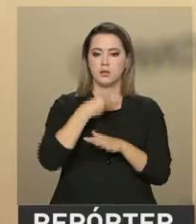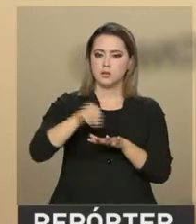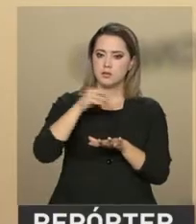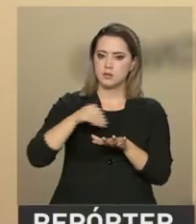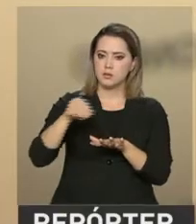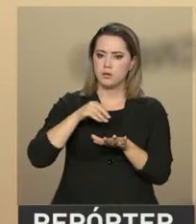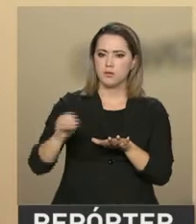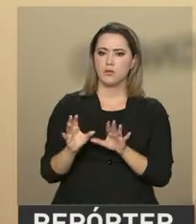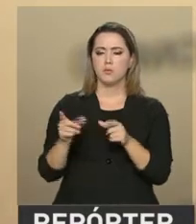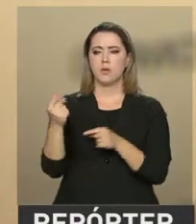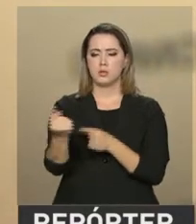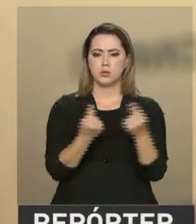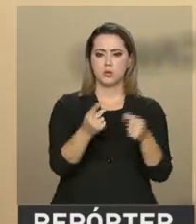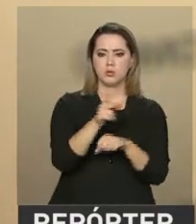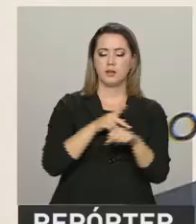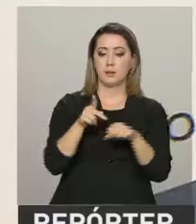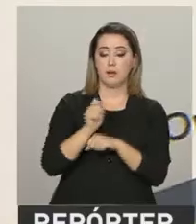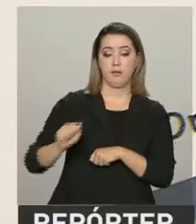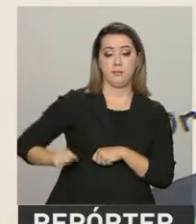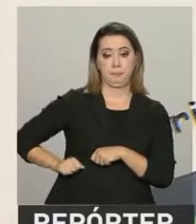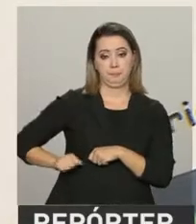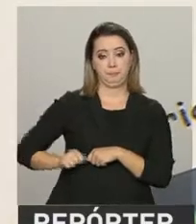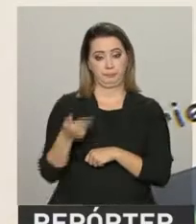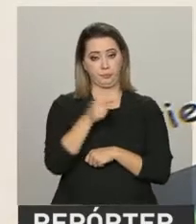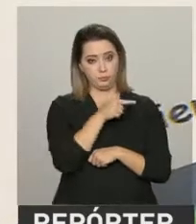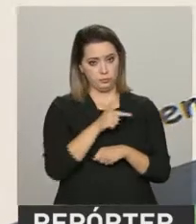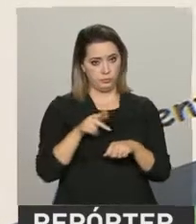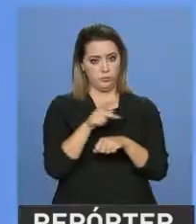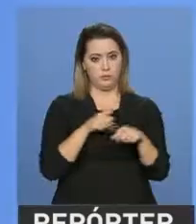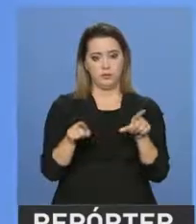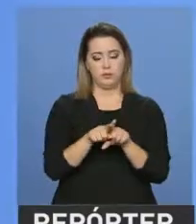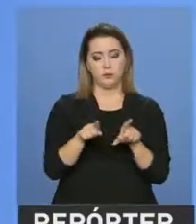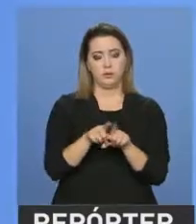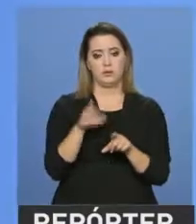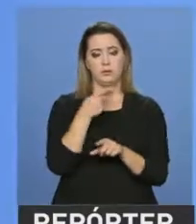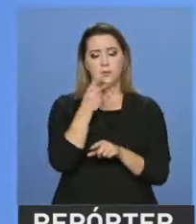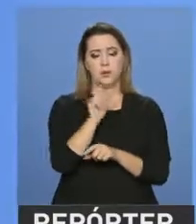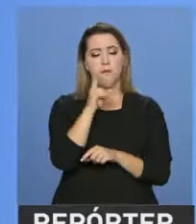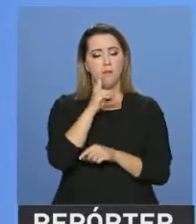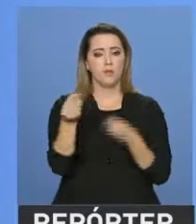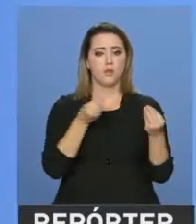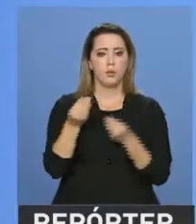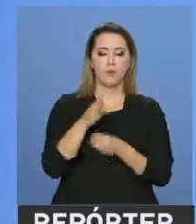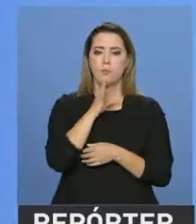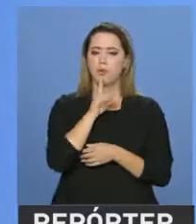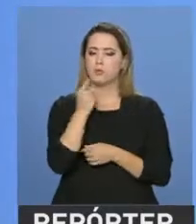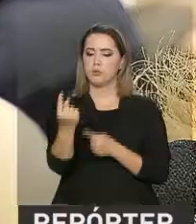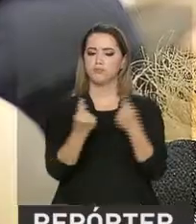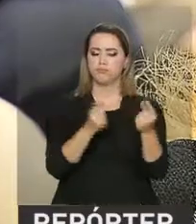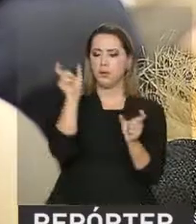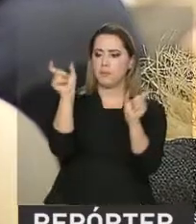A Subsecretaria das Comunidades Brasileiras no Exterior fez também um levantamento para conhecer o perfil